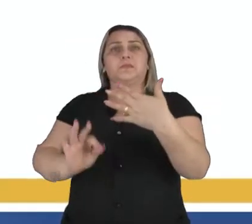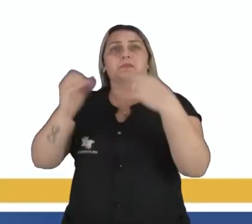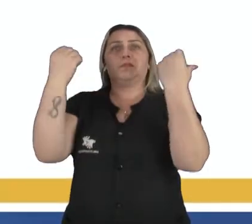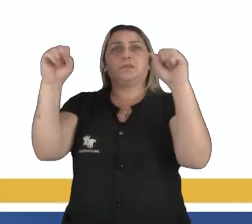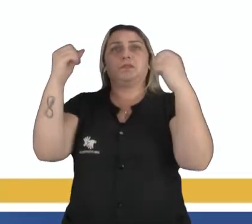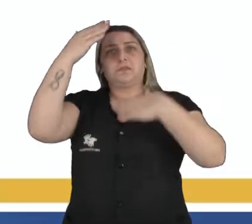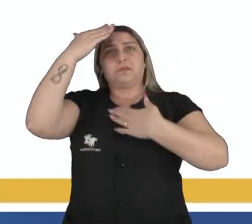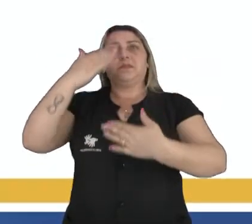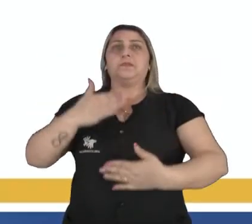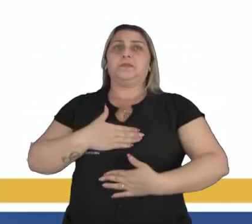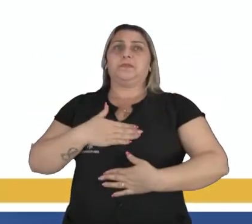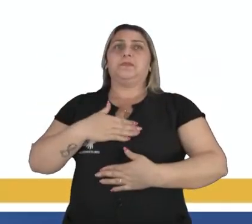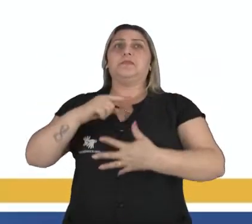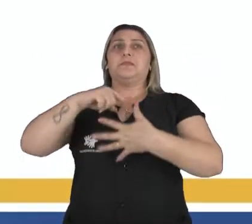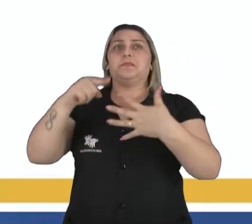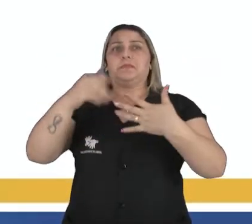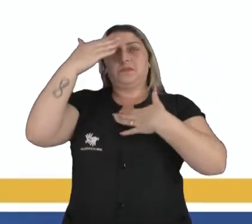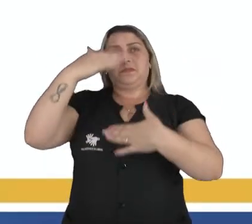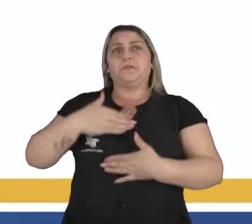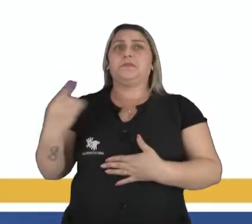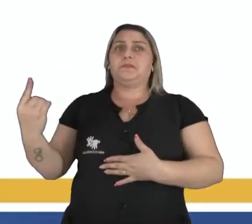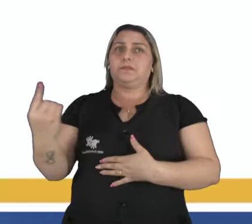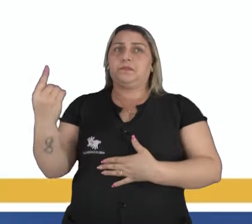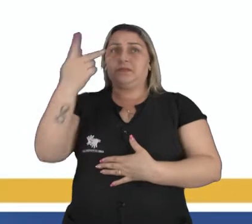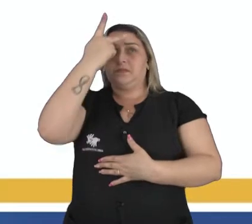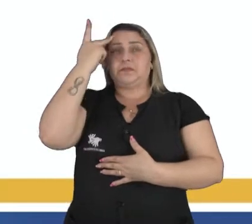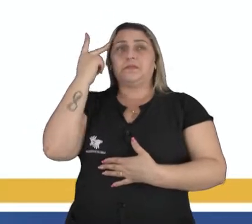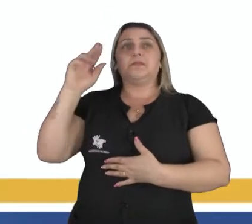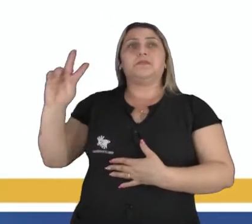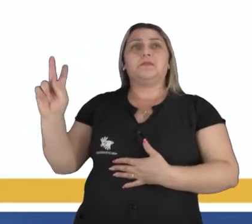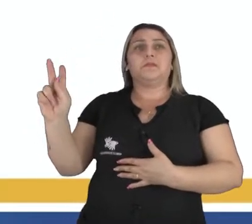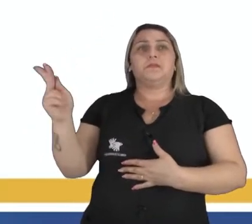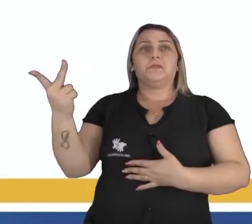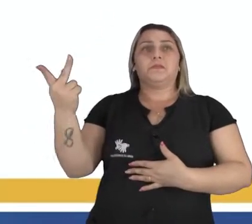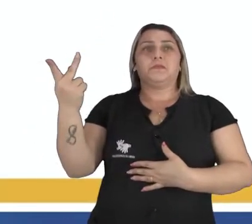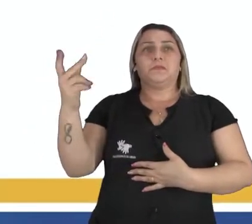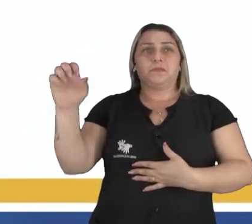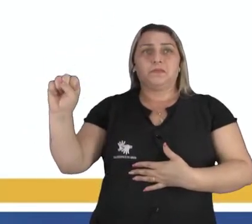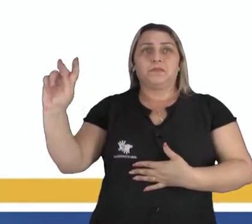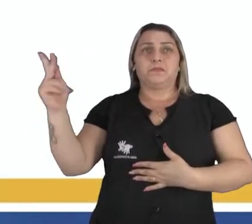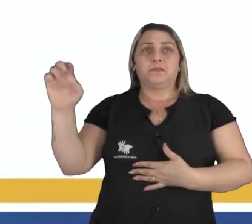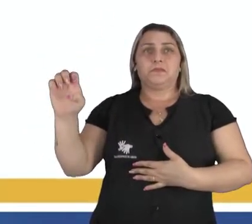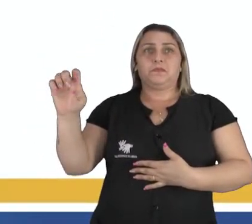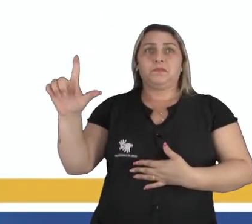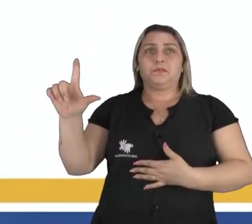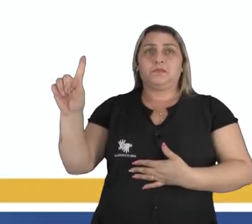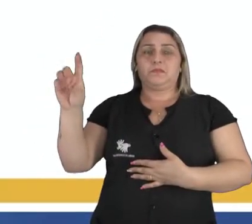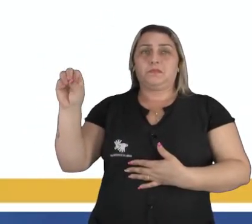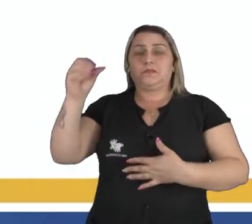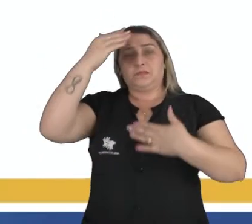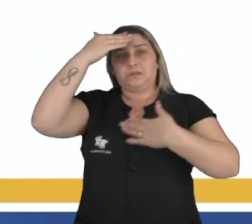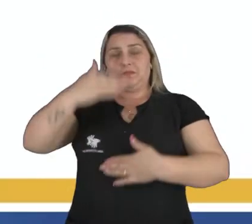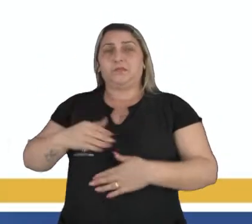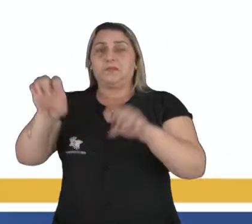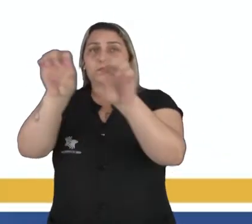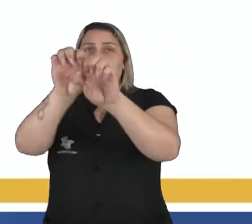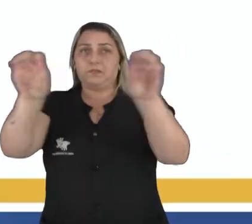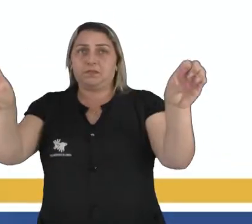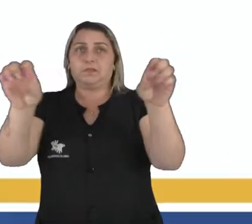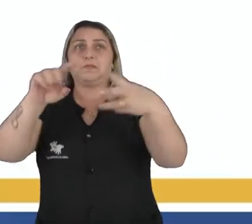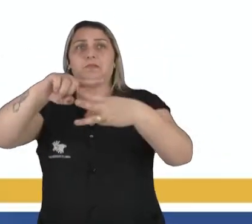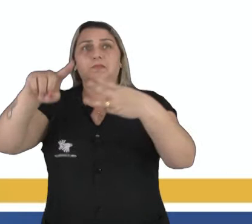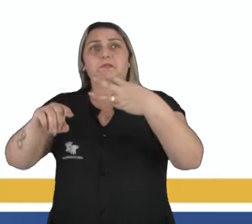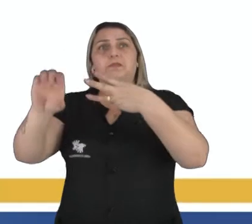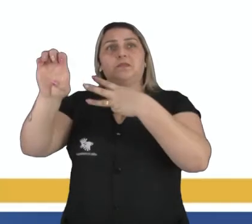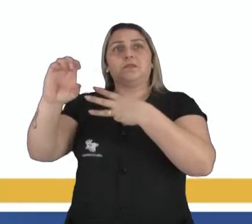física no corpo que define o tipo corporal de um indivíduo Sheldon dividiu a estrutura física do ser